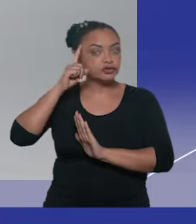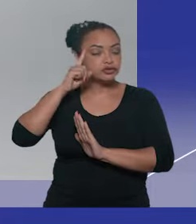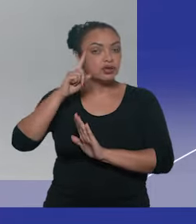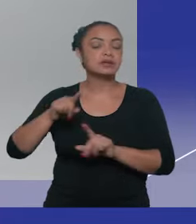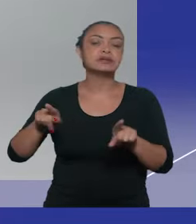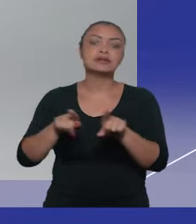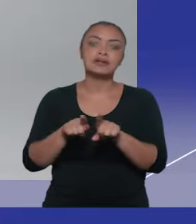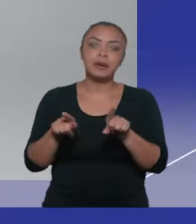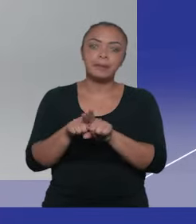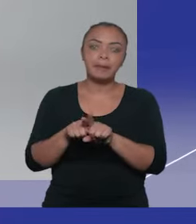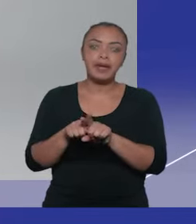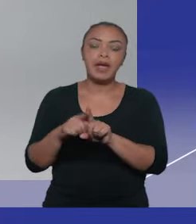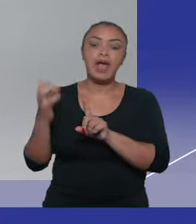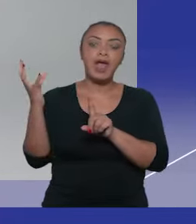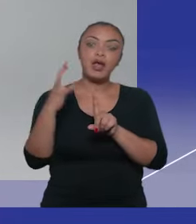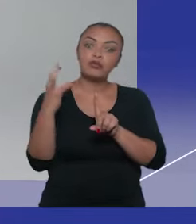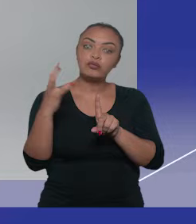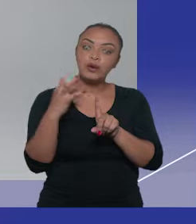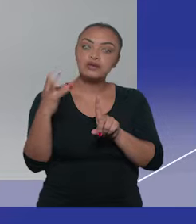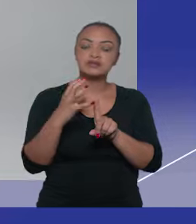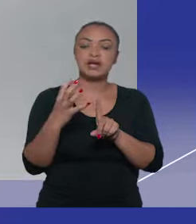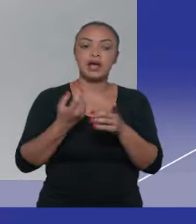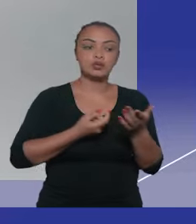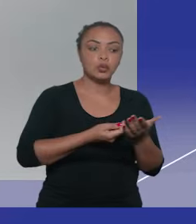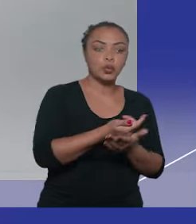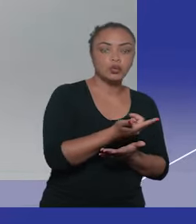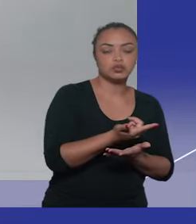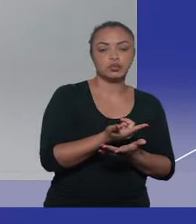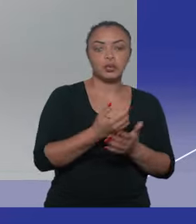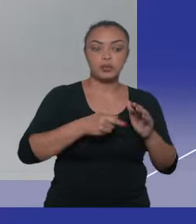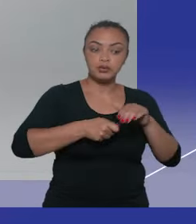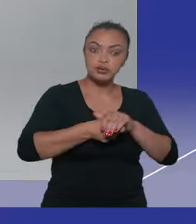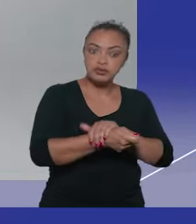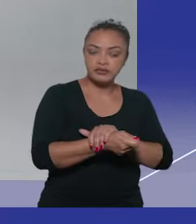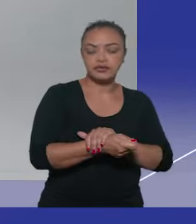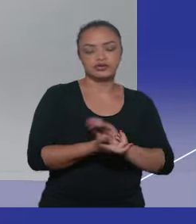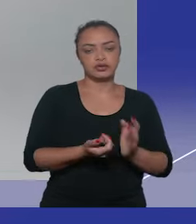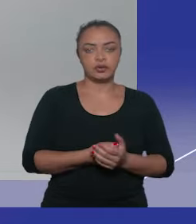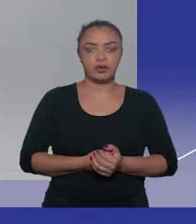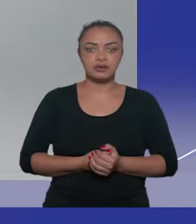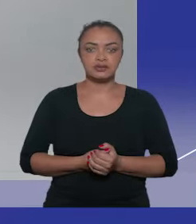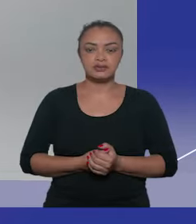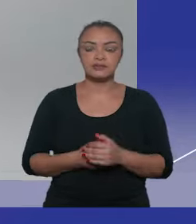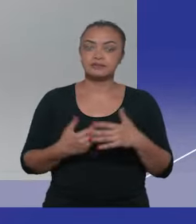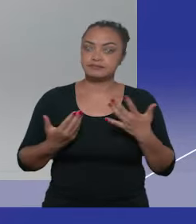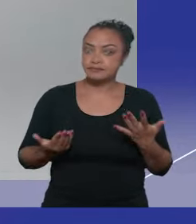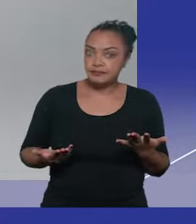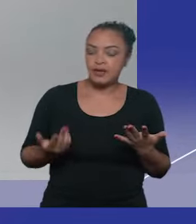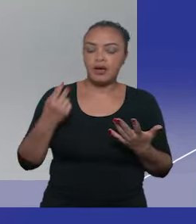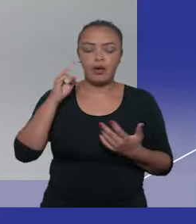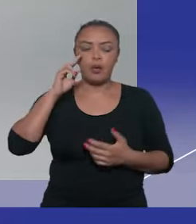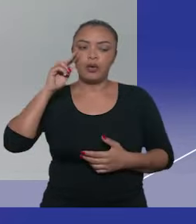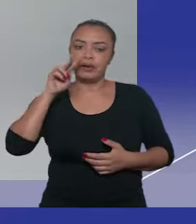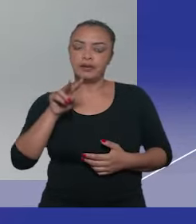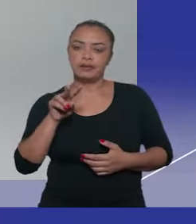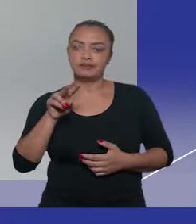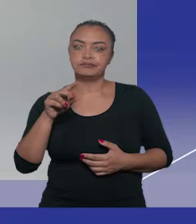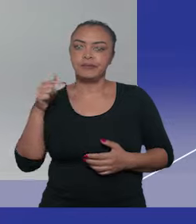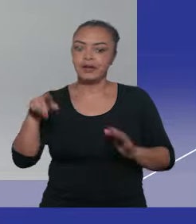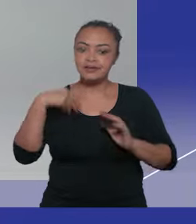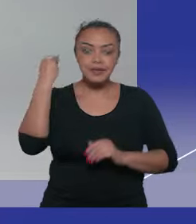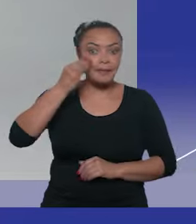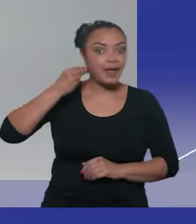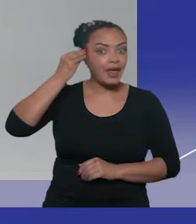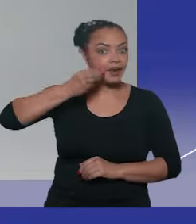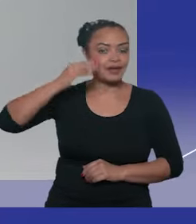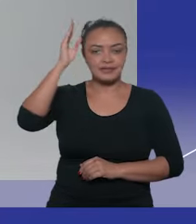dia, mas o quanto estava influenciando o consumo no dia a dia dos investidores, dos consumidores. Então, com o nosso olhar de